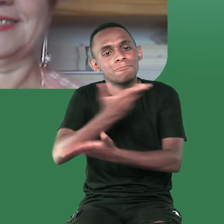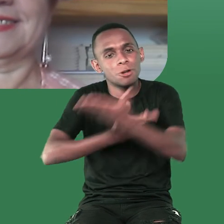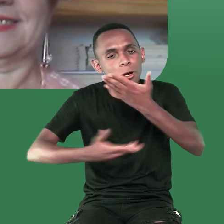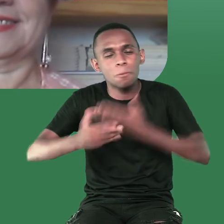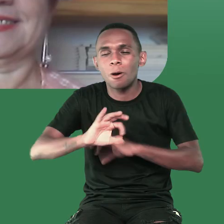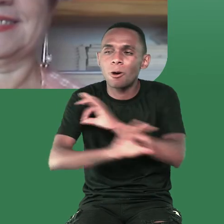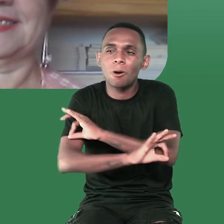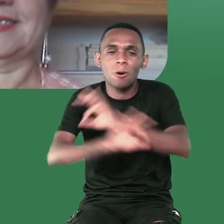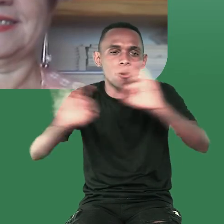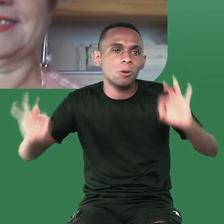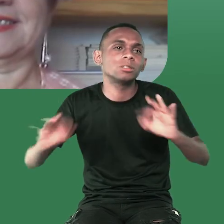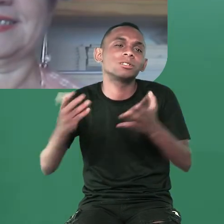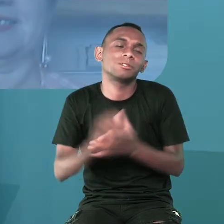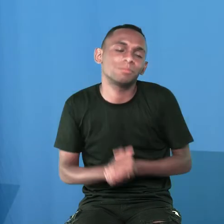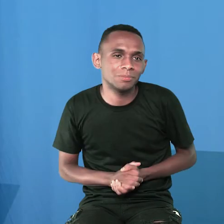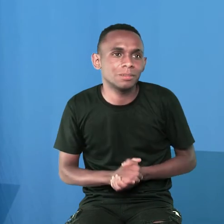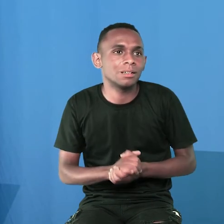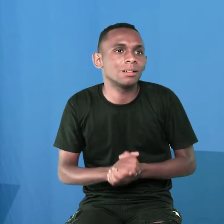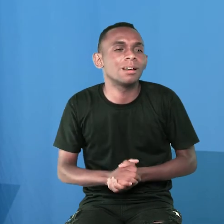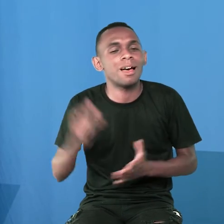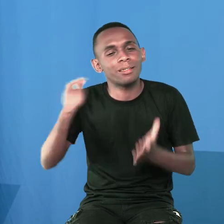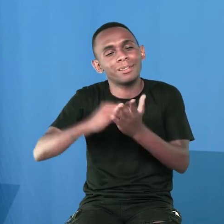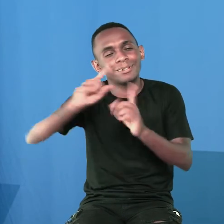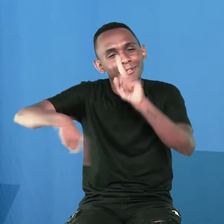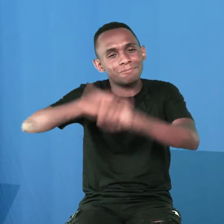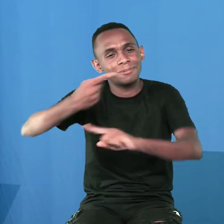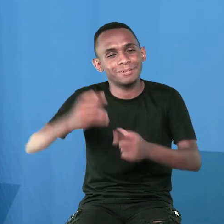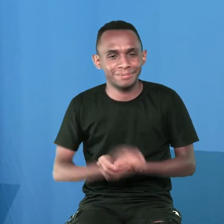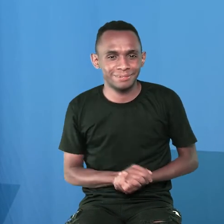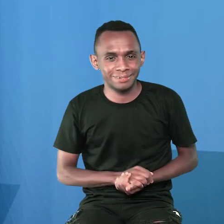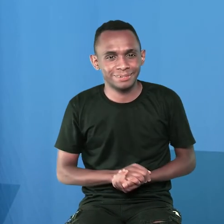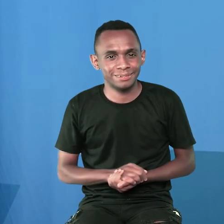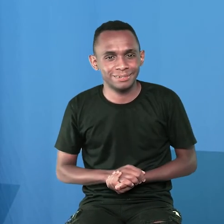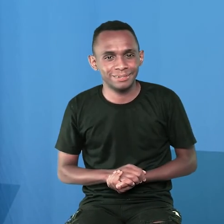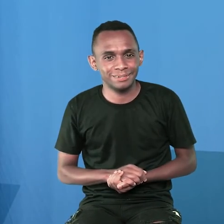Leida. Foi ótimo te receber. E até a próxima.